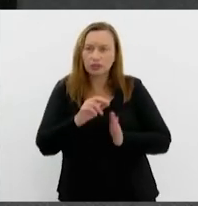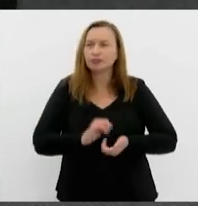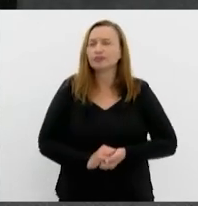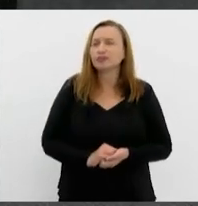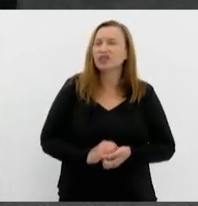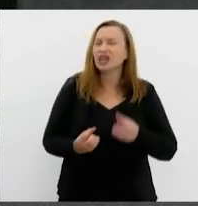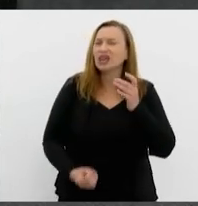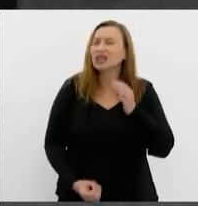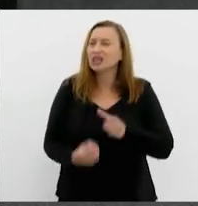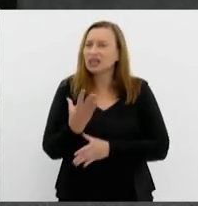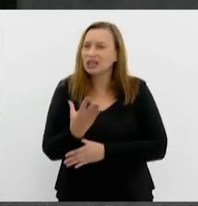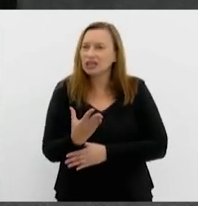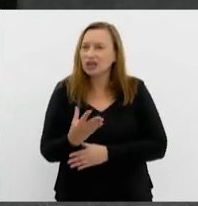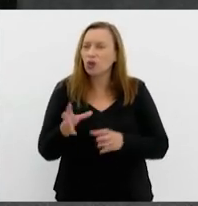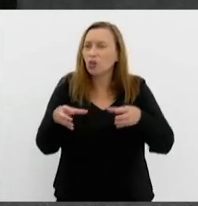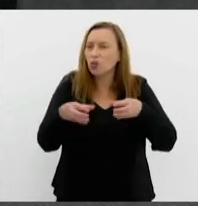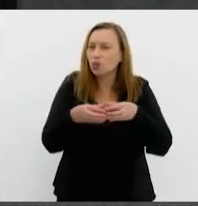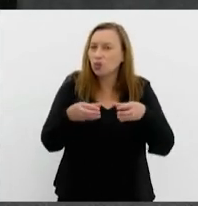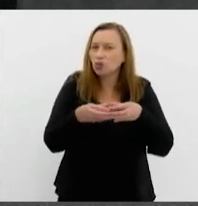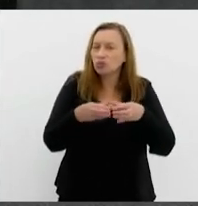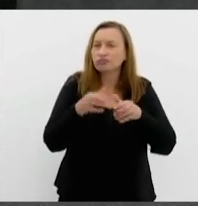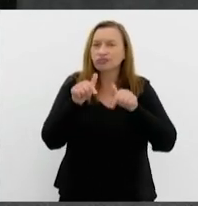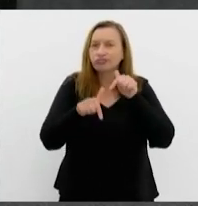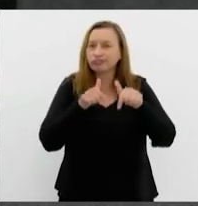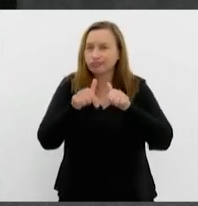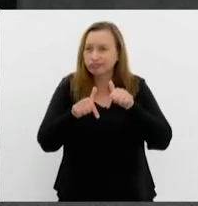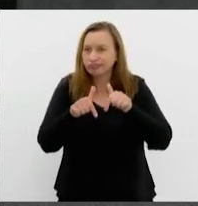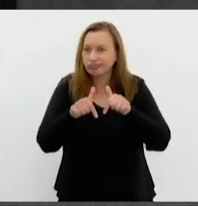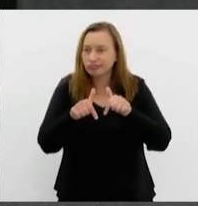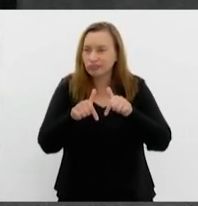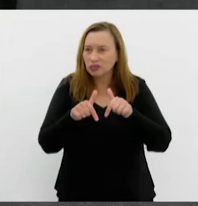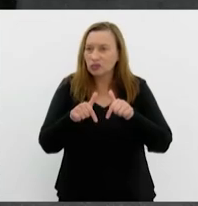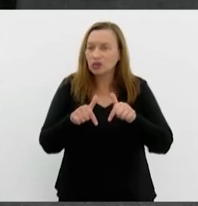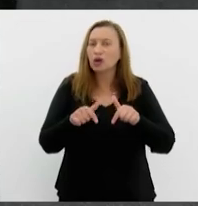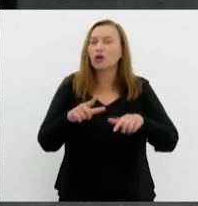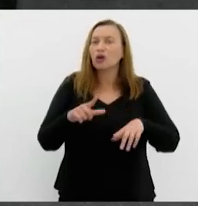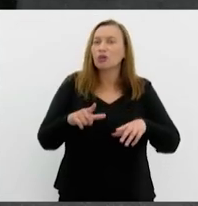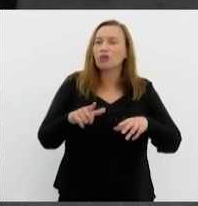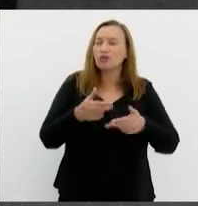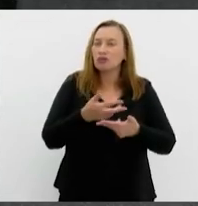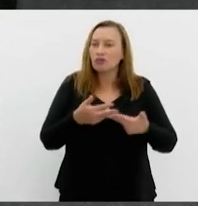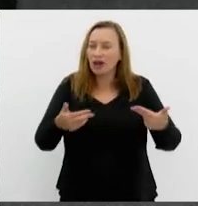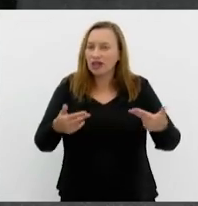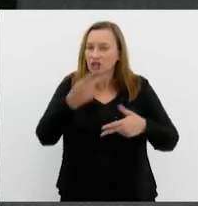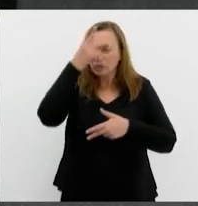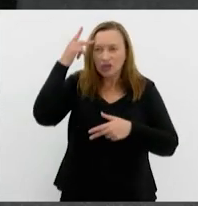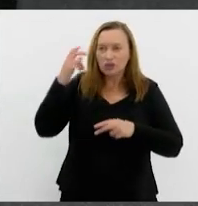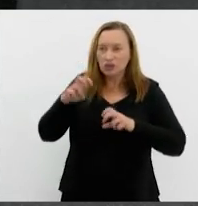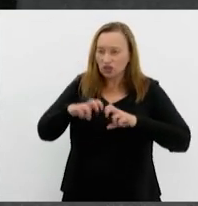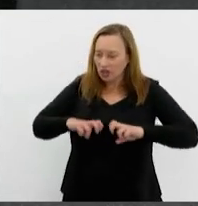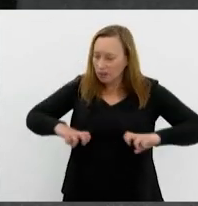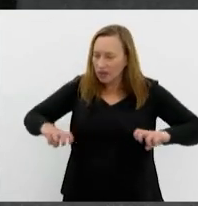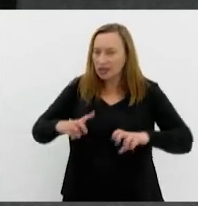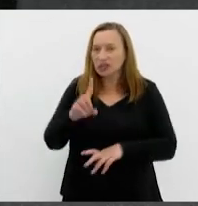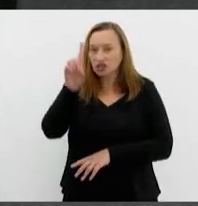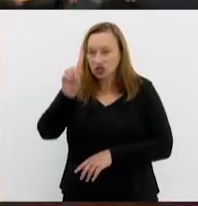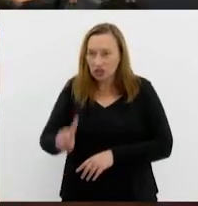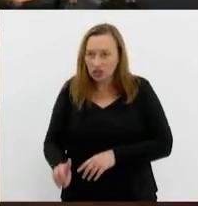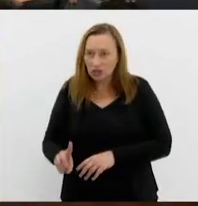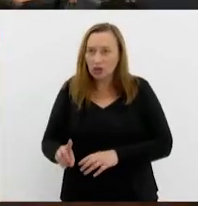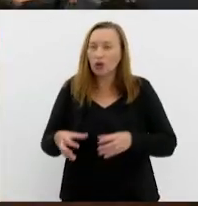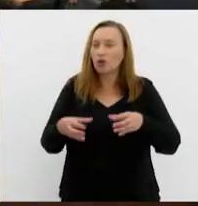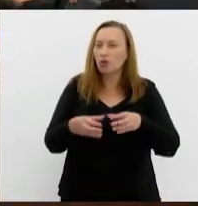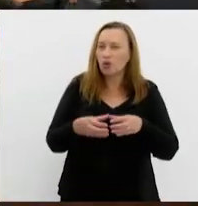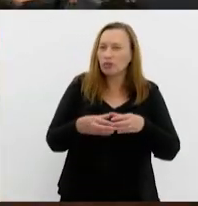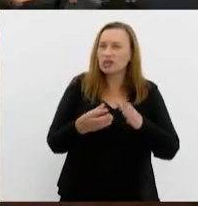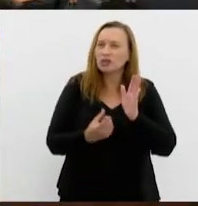que cria um grupo de trabalho com mesa diretora, procuradoria, comissão de orçamento e